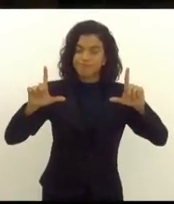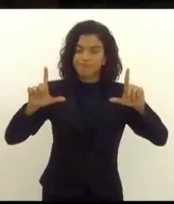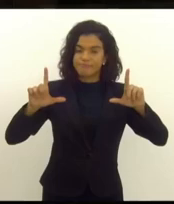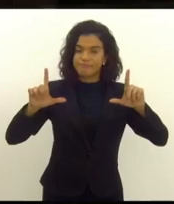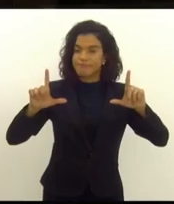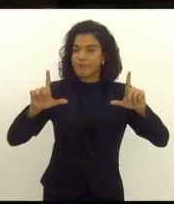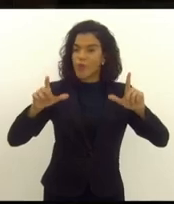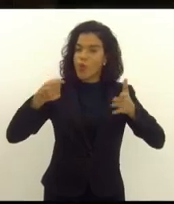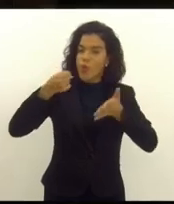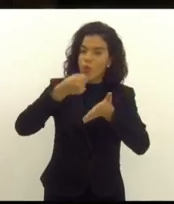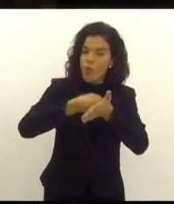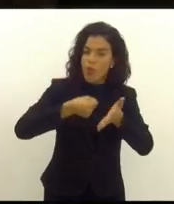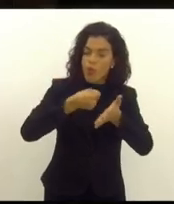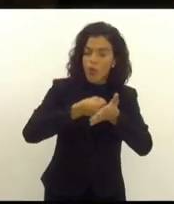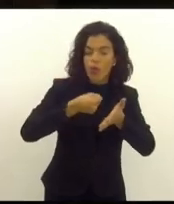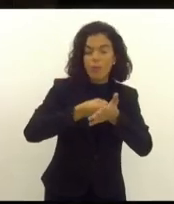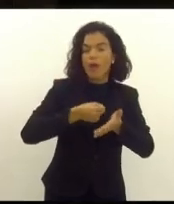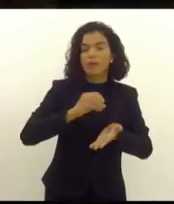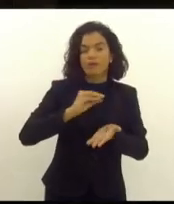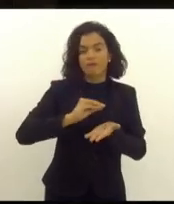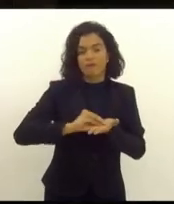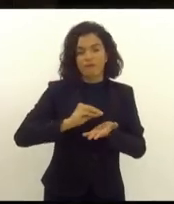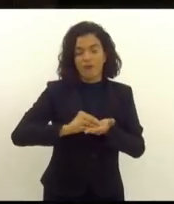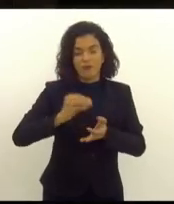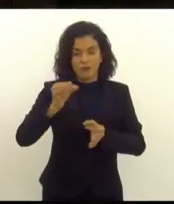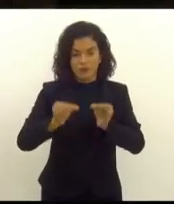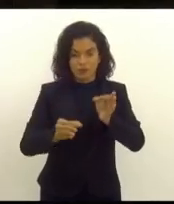o combate a injustiça